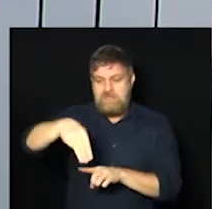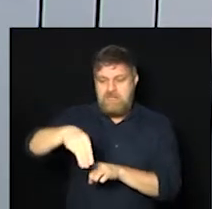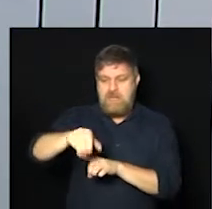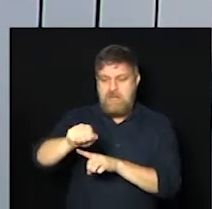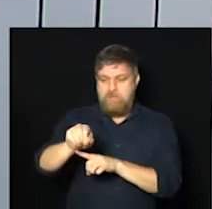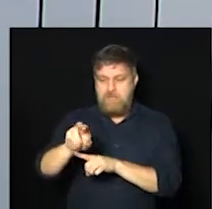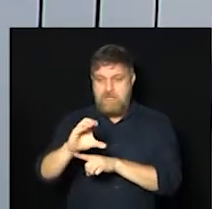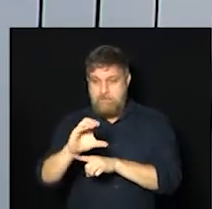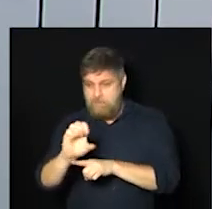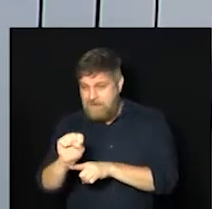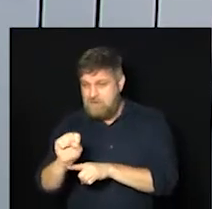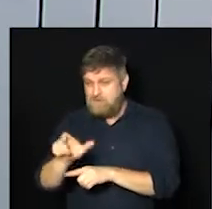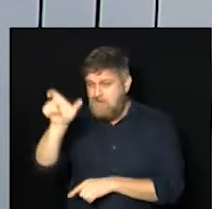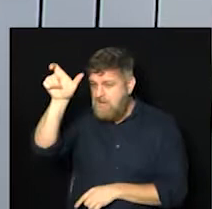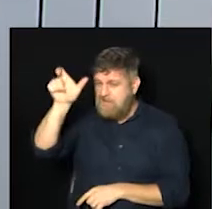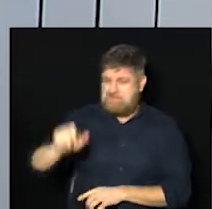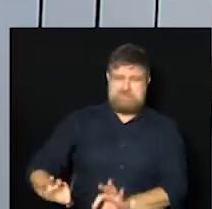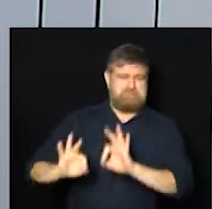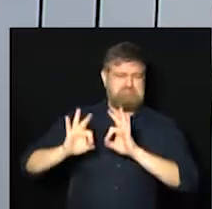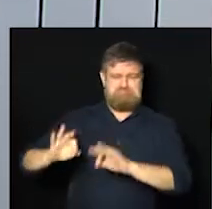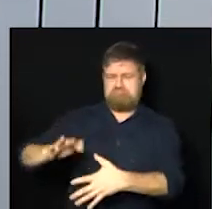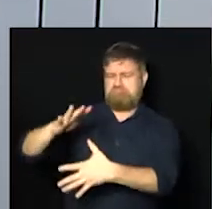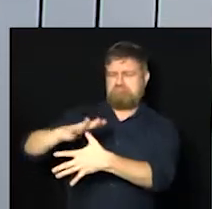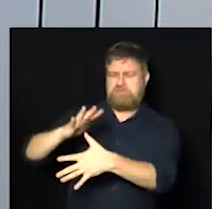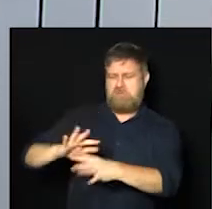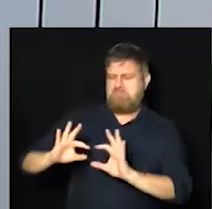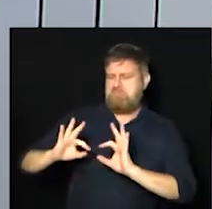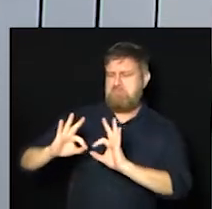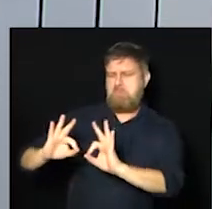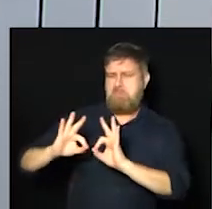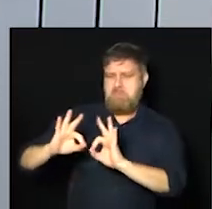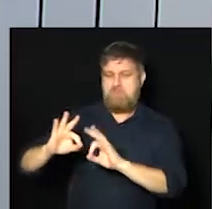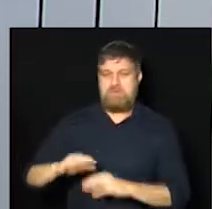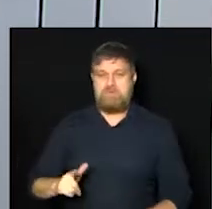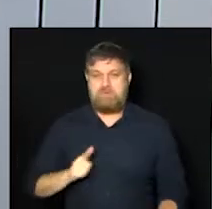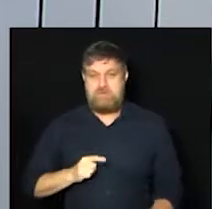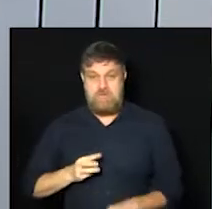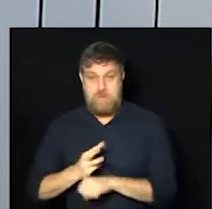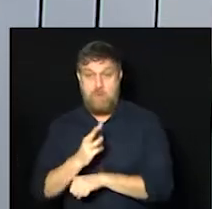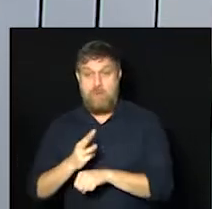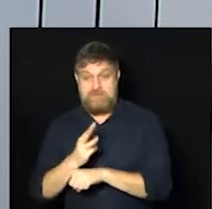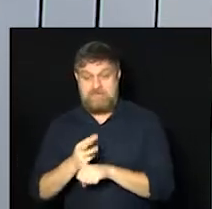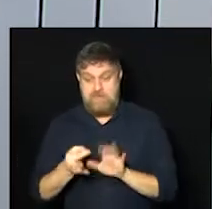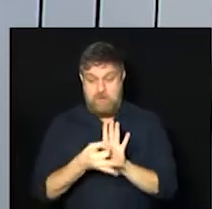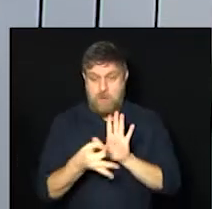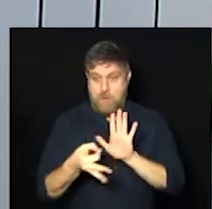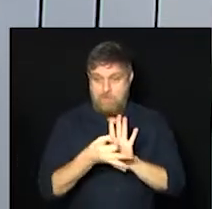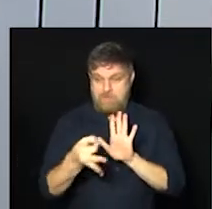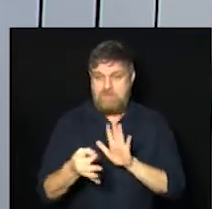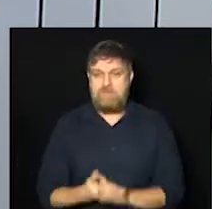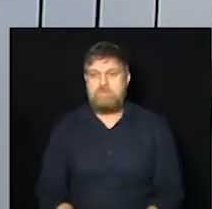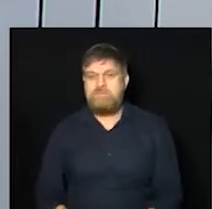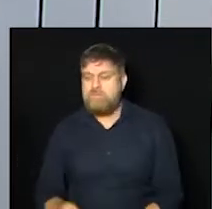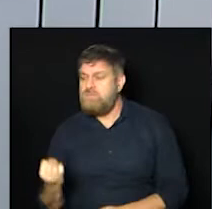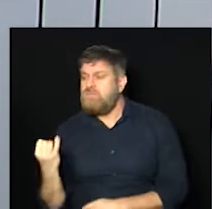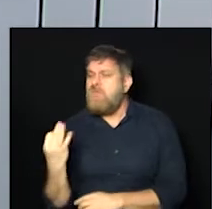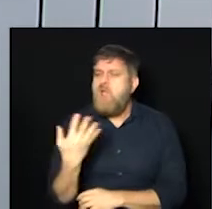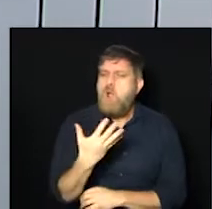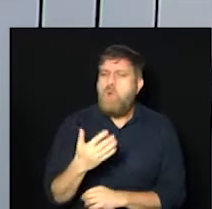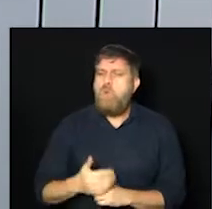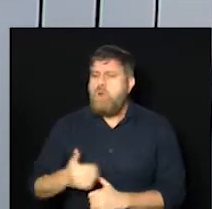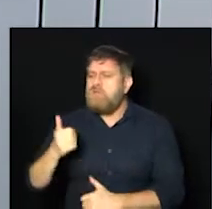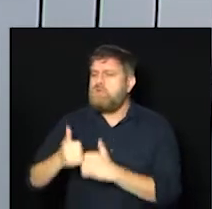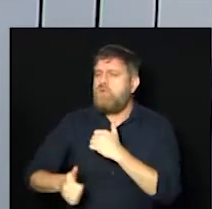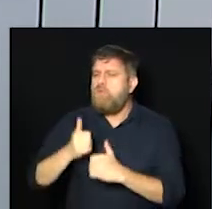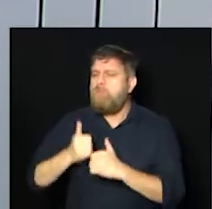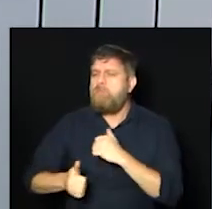Moreira, dizendo que você é fera demais, participações aqui do nosso WhatsApp. Ô, Jeffo, quantos atletas a equipe possui